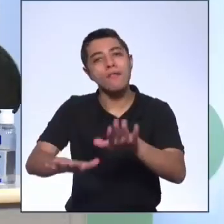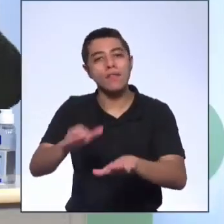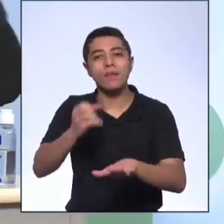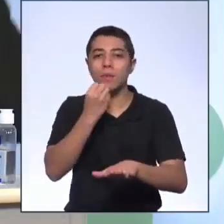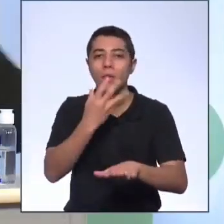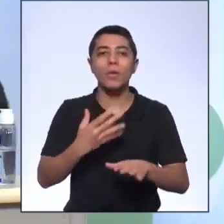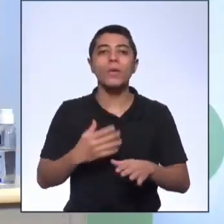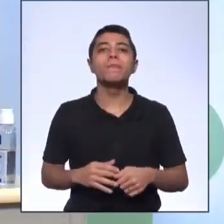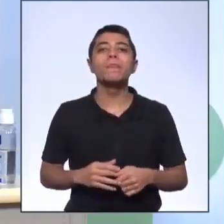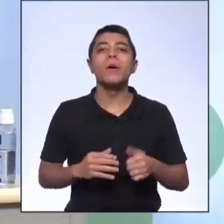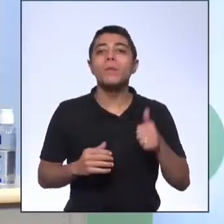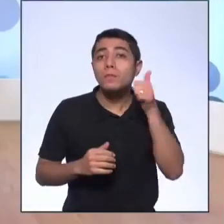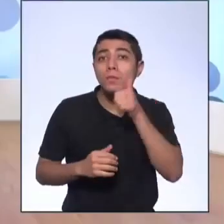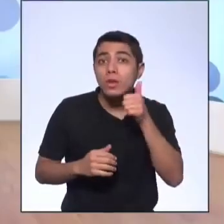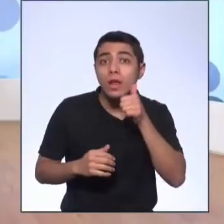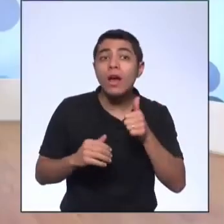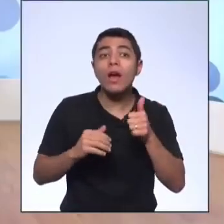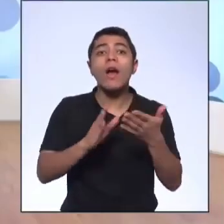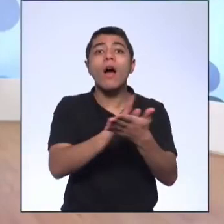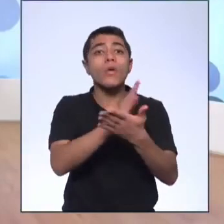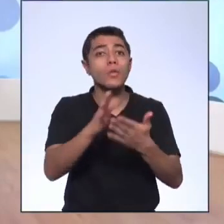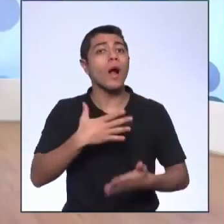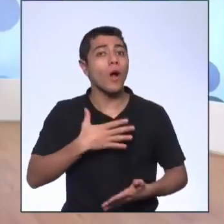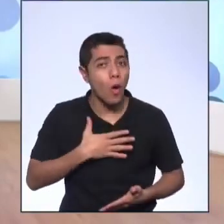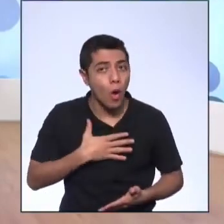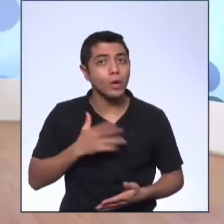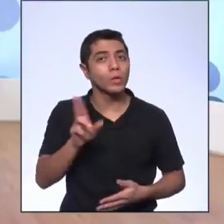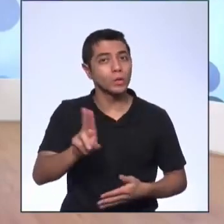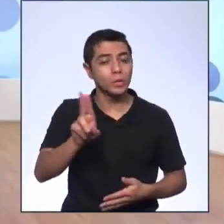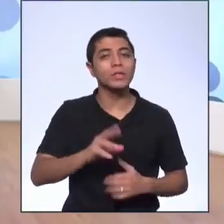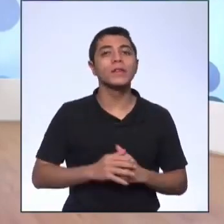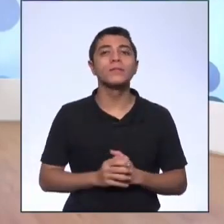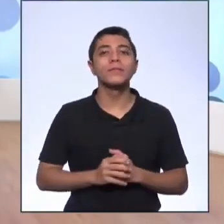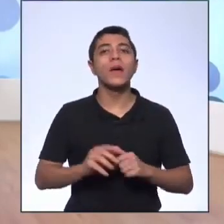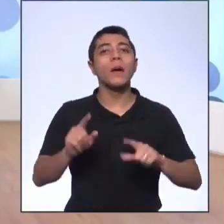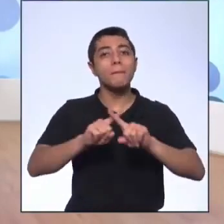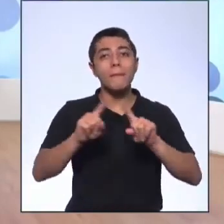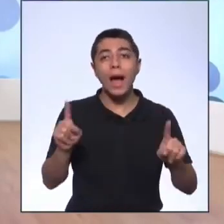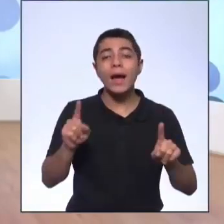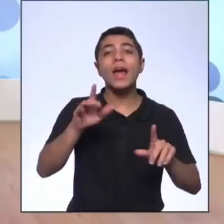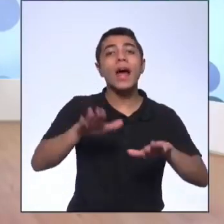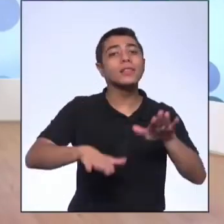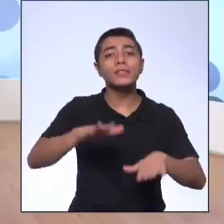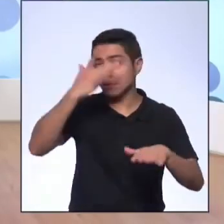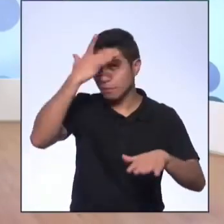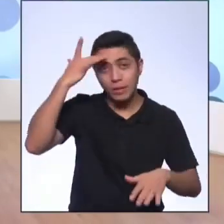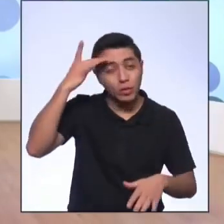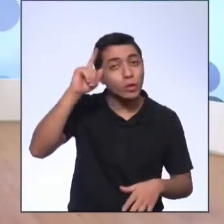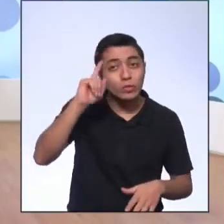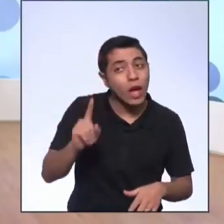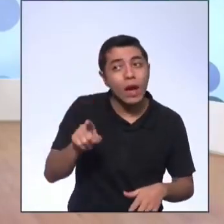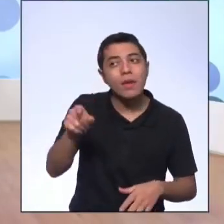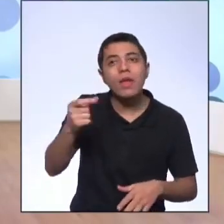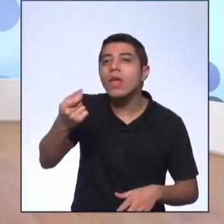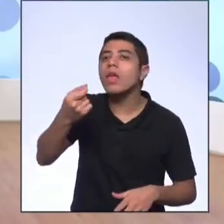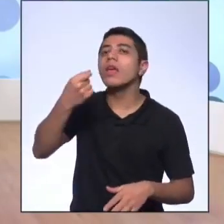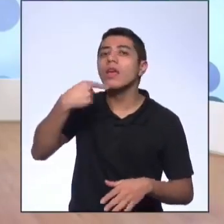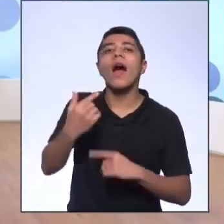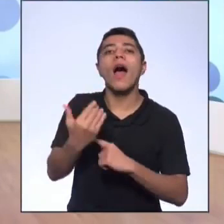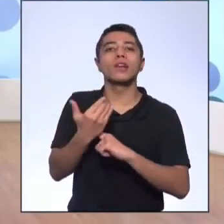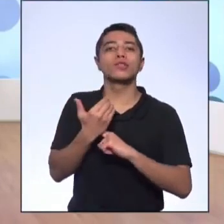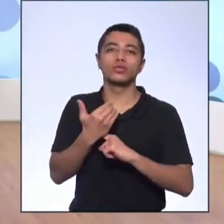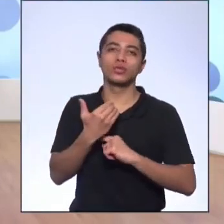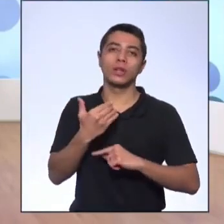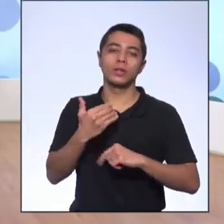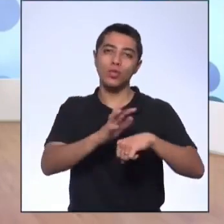tem essa questão, né, de dar uma esticadinha ali, gente. Mas ninguém fala que ela pode usar no tratamento de diversas doenças, exatamente, né? Isso quando usada corretamente,